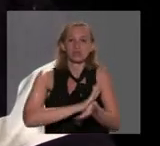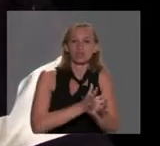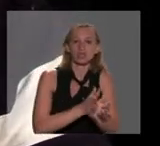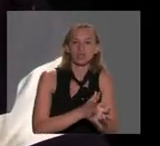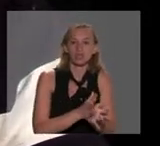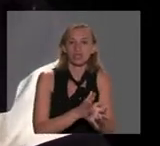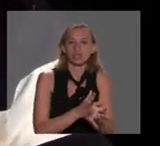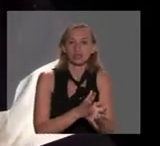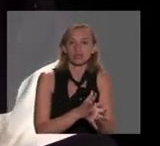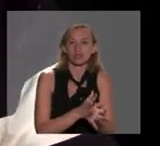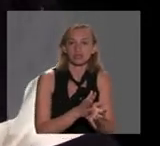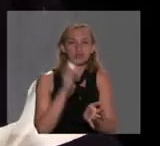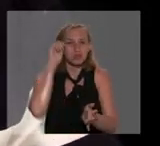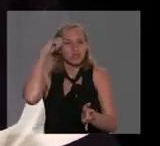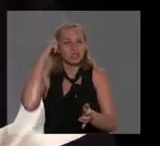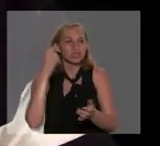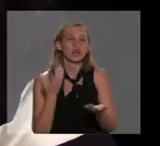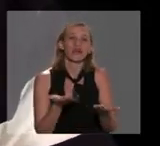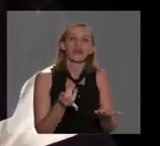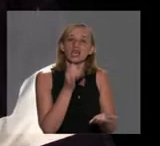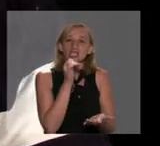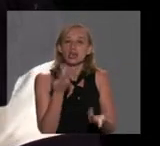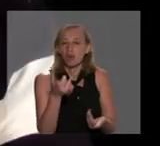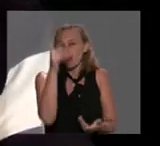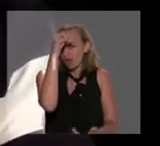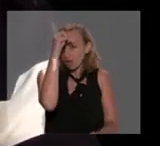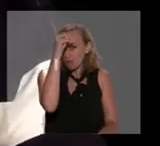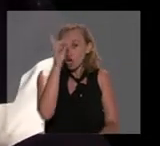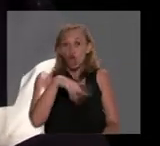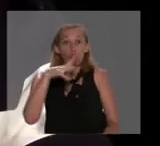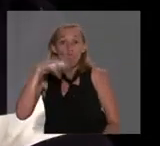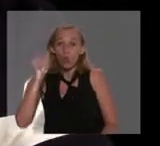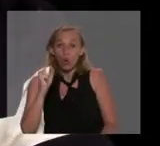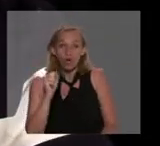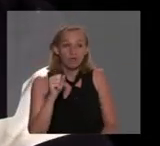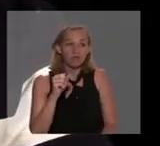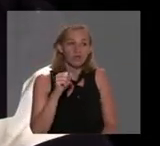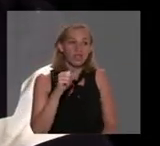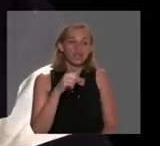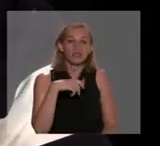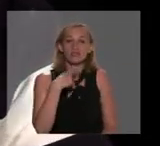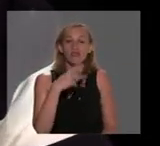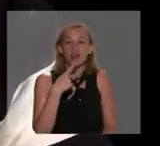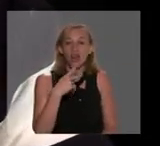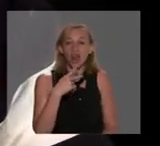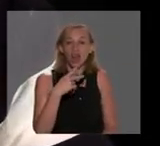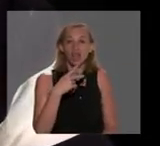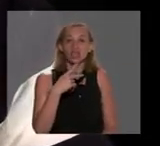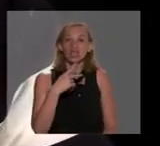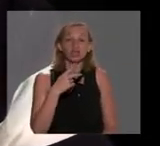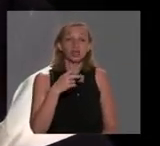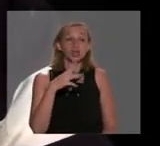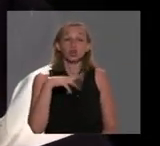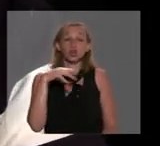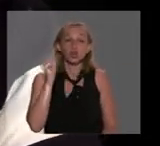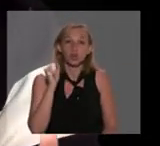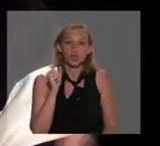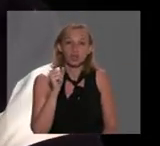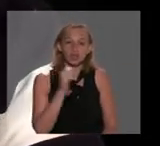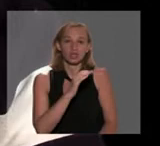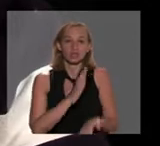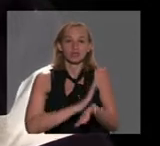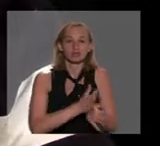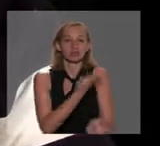muitos. Na Alemanha, você nunca vai negar que houve o genocídio dos judeus naquele país. Nos Estados